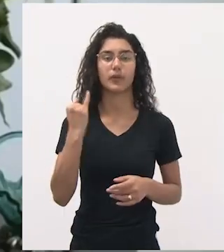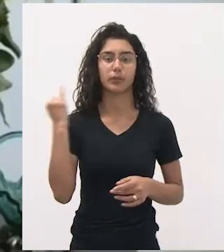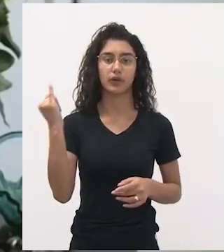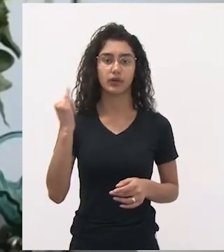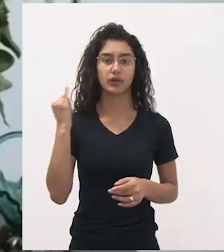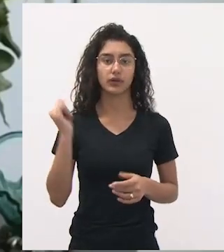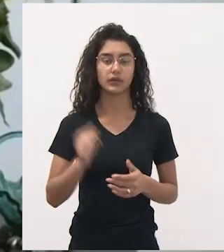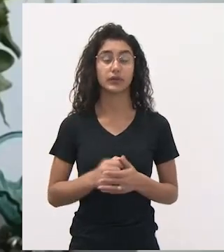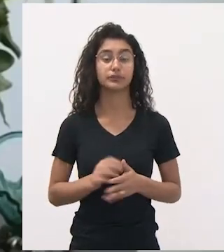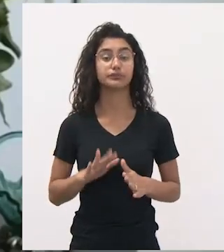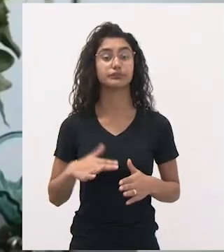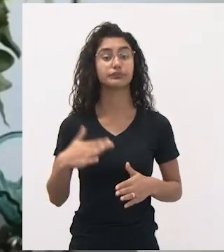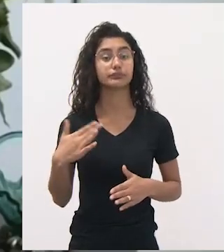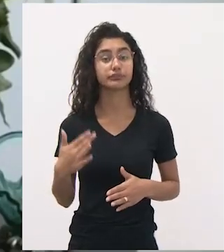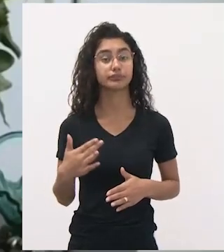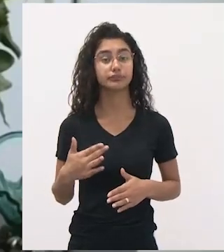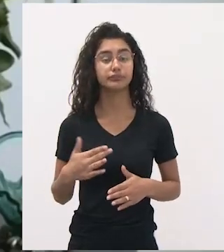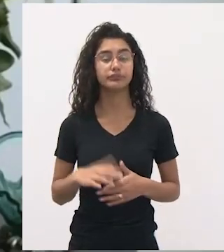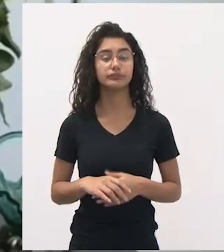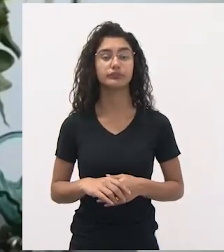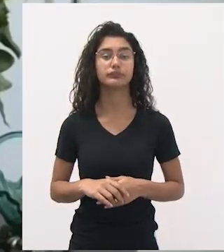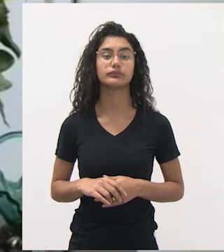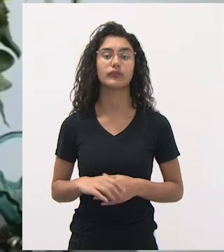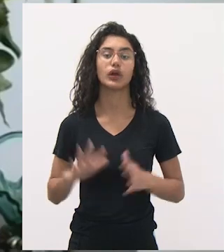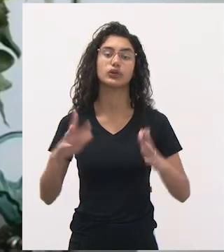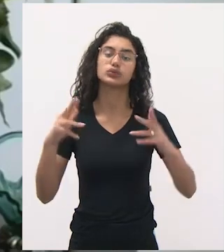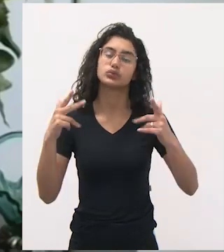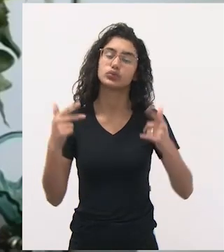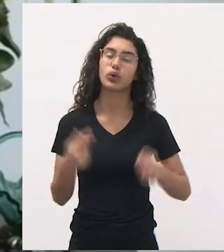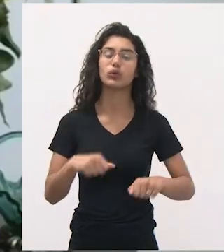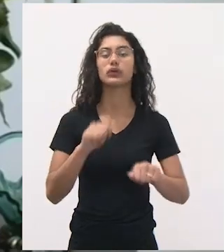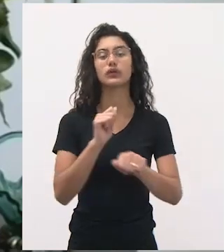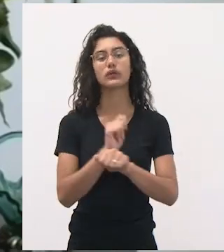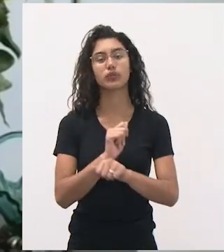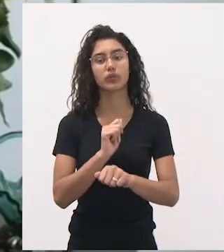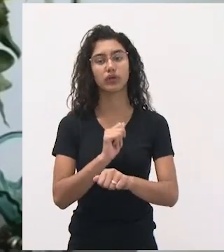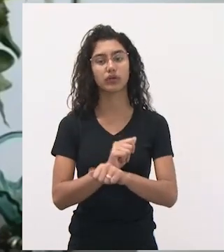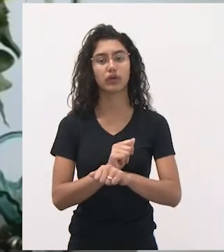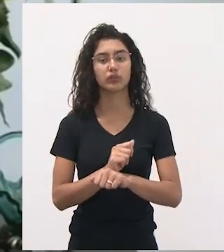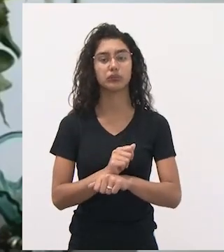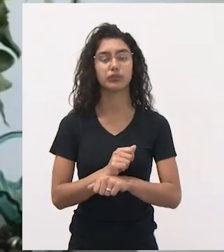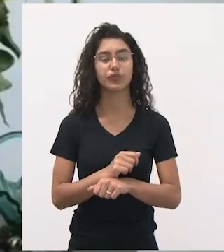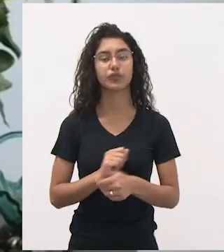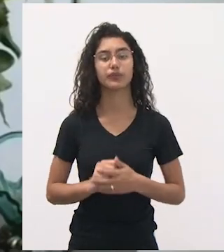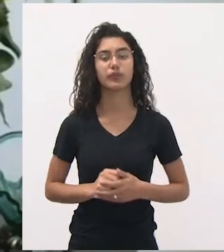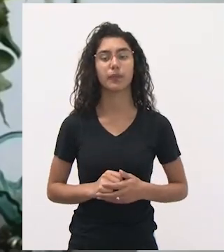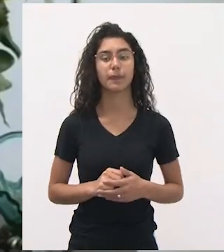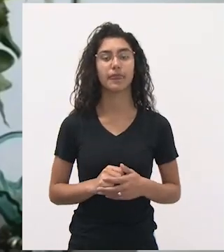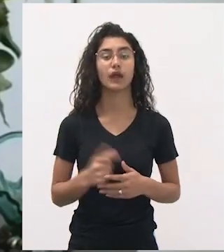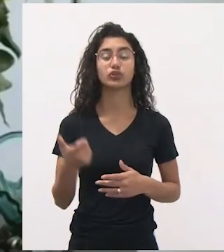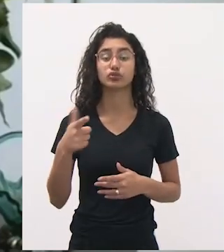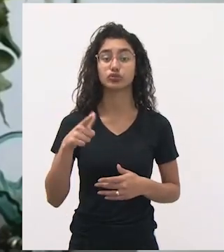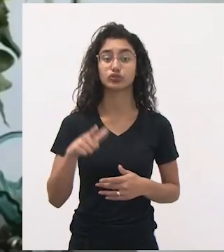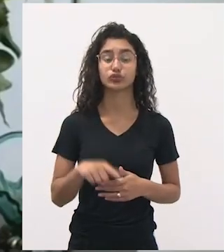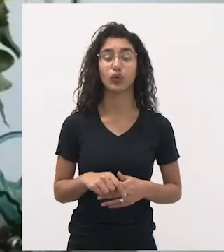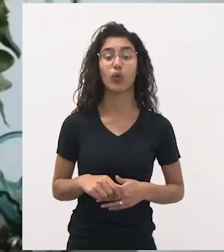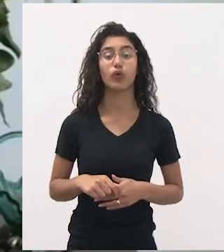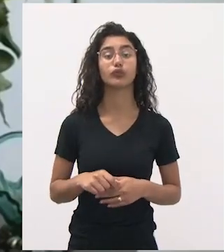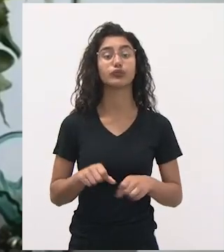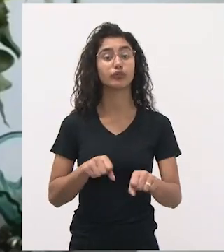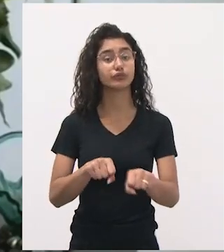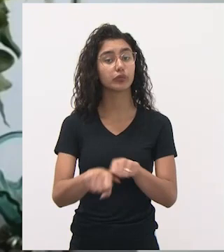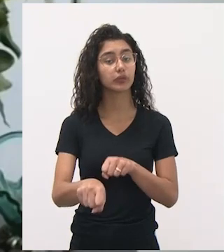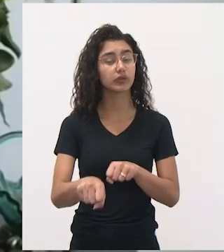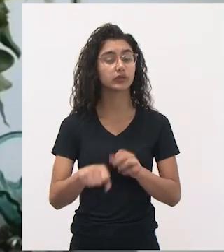disso, mas eu espero, e todos nós também vamos esperar, para que possamos retomar essas formações,